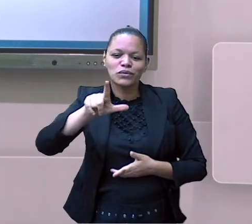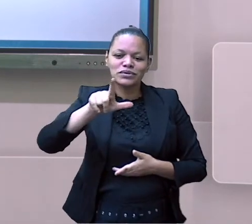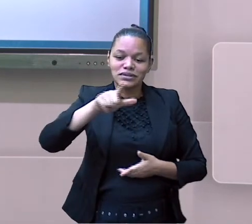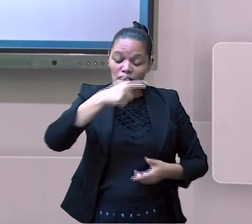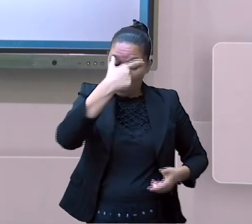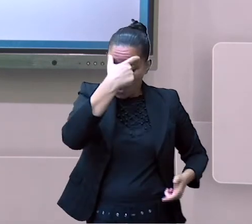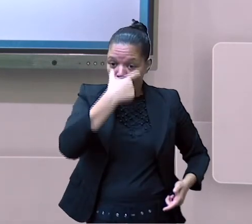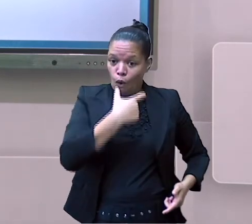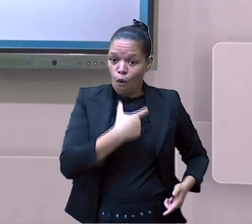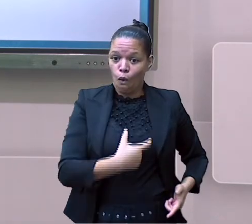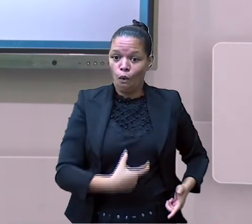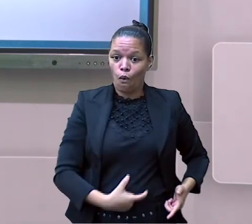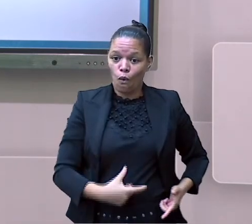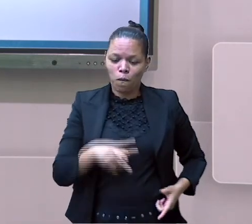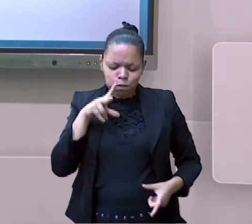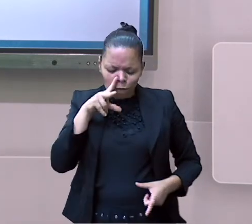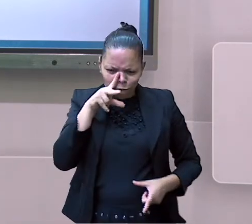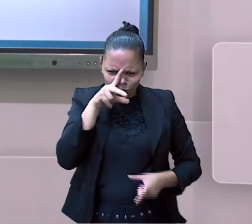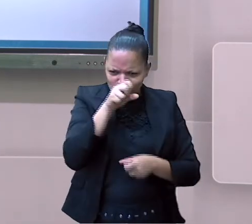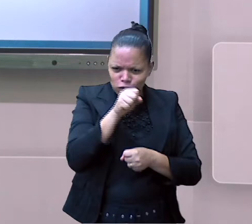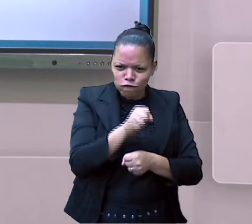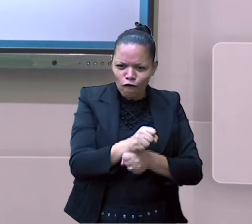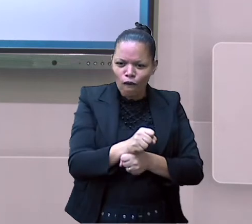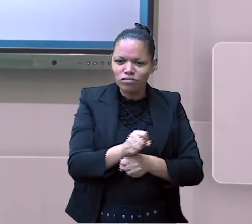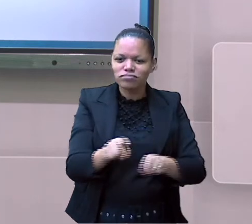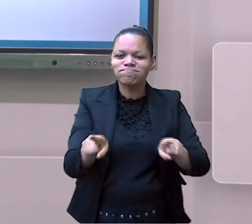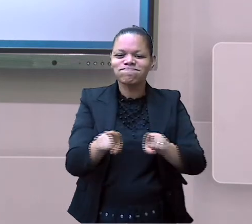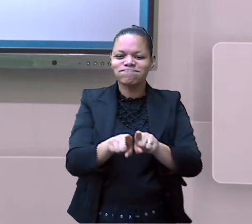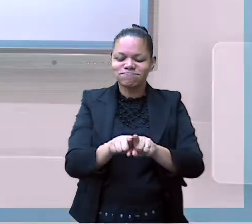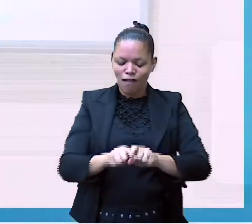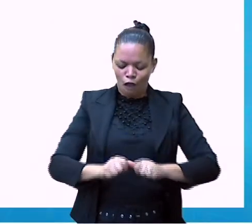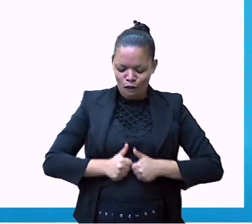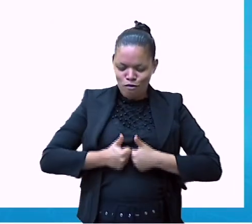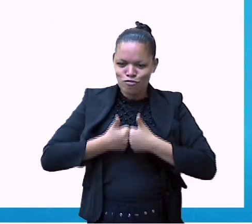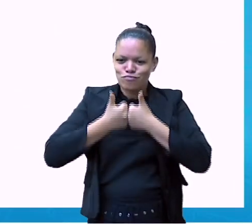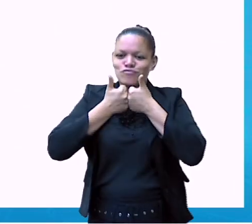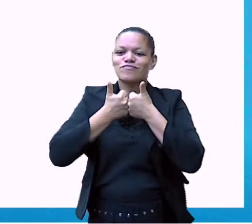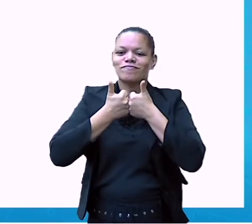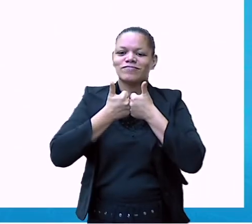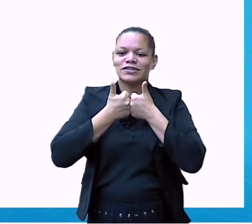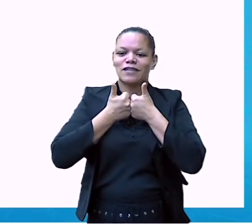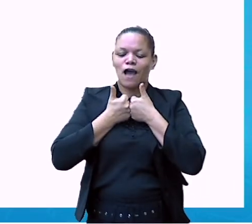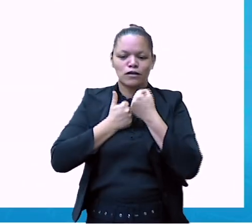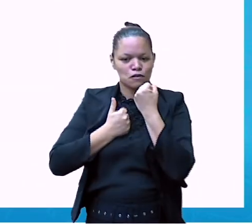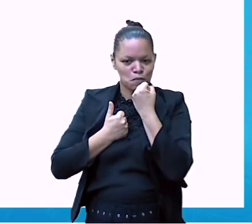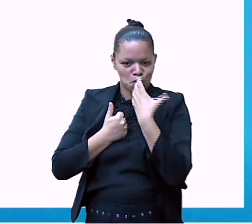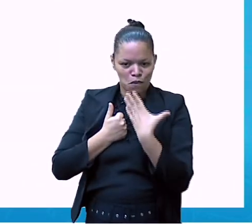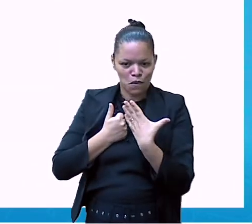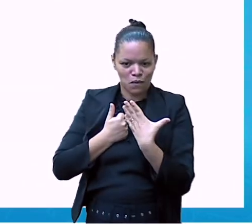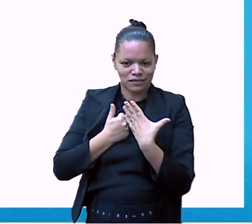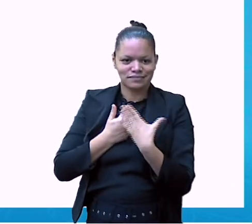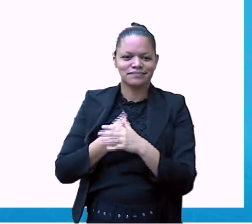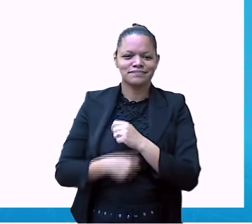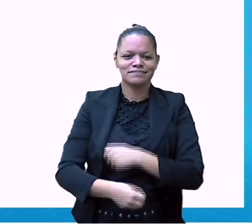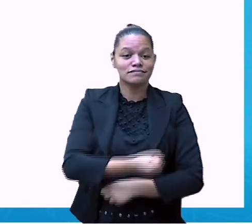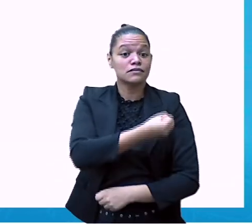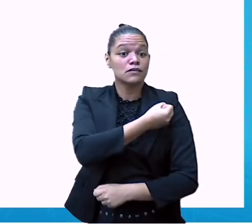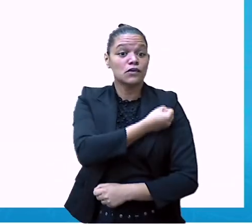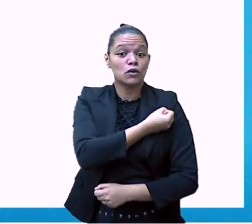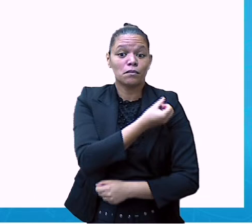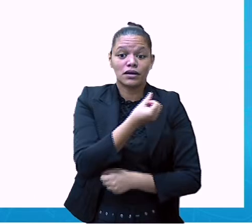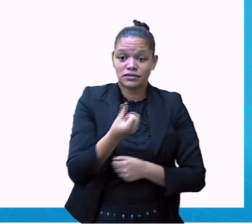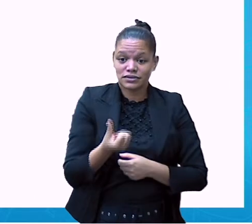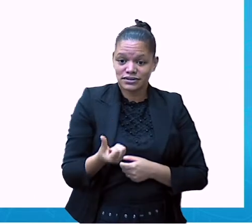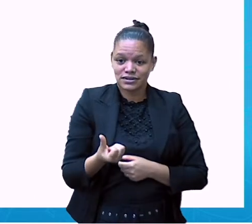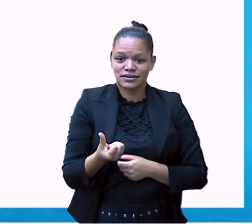uma imunidade alta. Vejamos agora. 6. De acordo com o